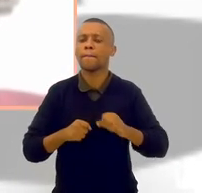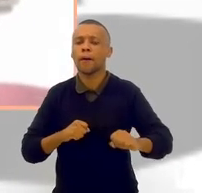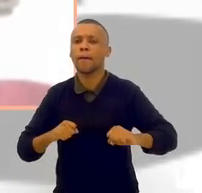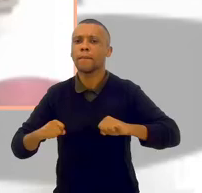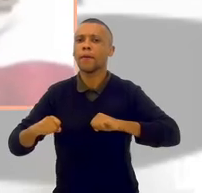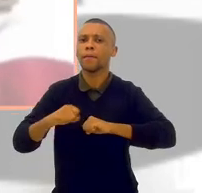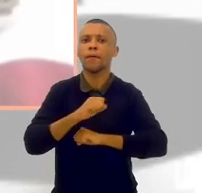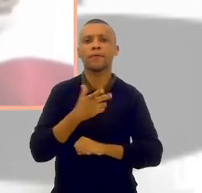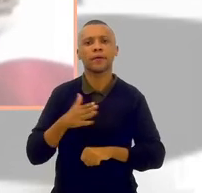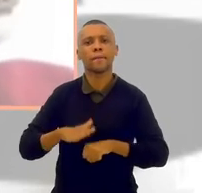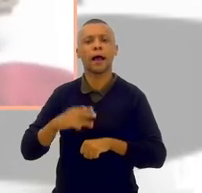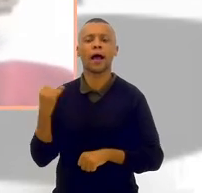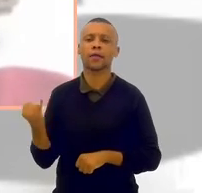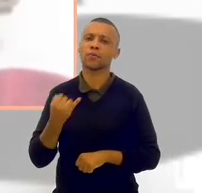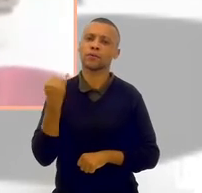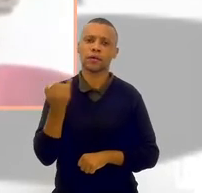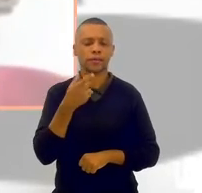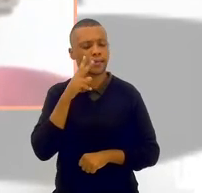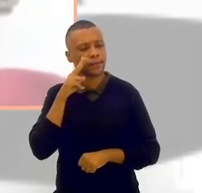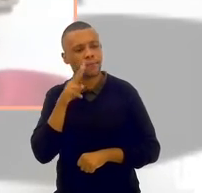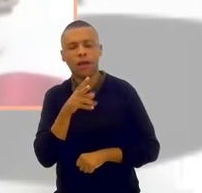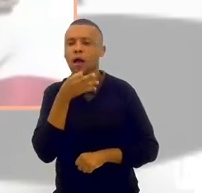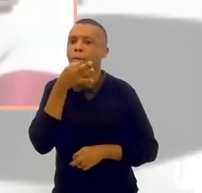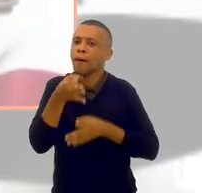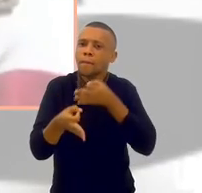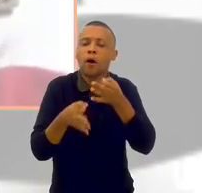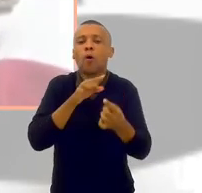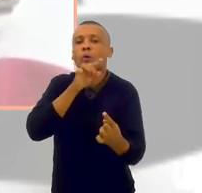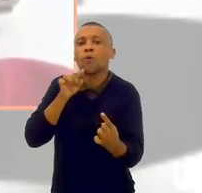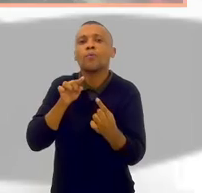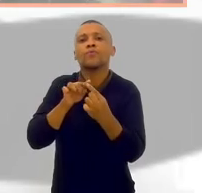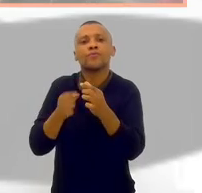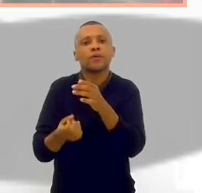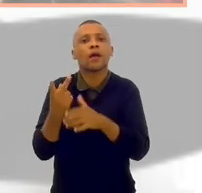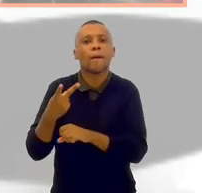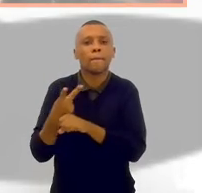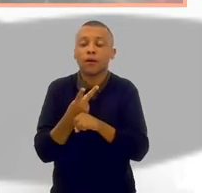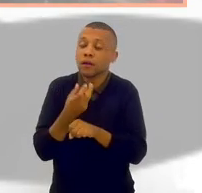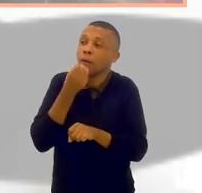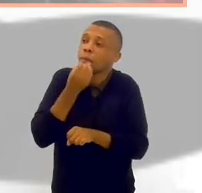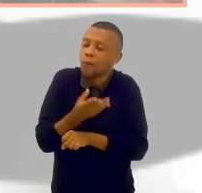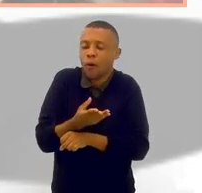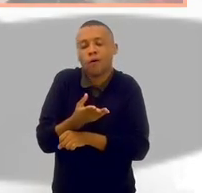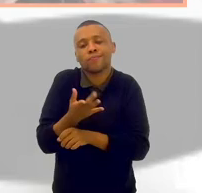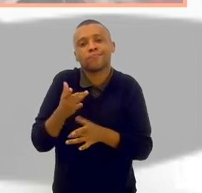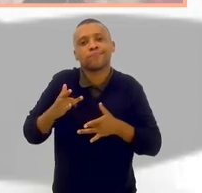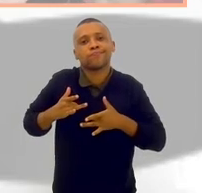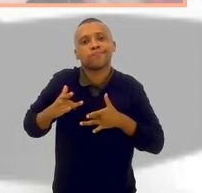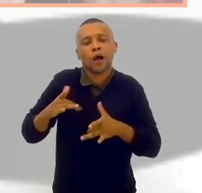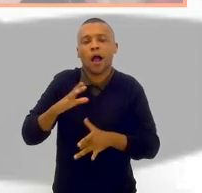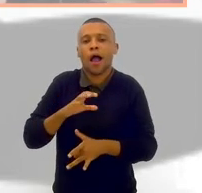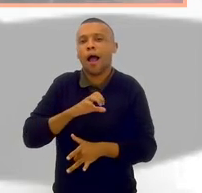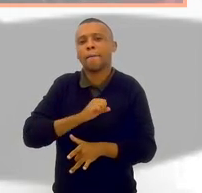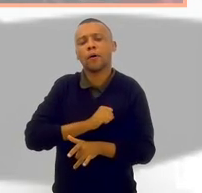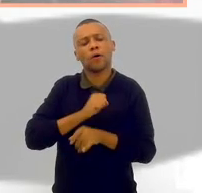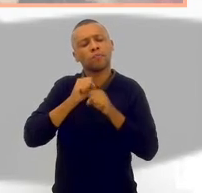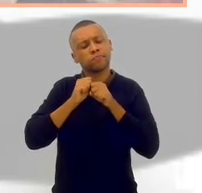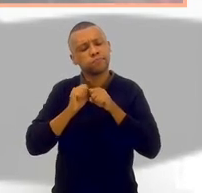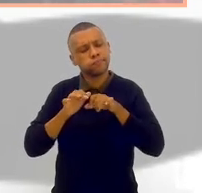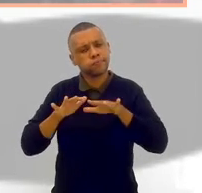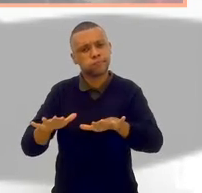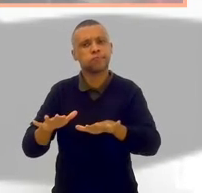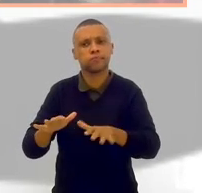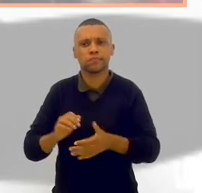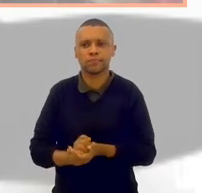ser mais importante, entendeu? Essa é a minha visão, né, de um prêmio. Por E que isso eu vale a criei pena também. ser bom, né? É espalhar amor. Se você